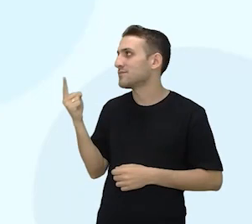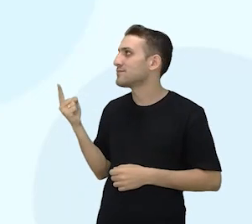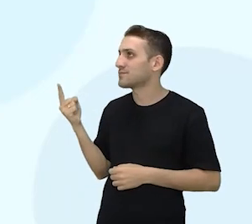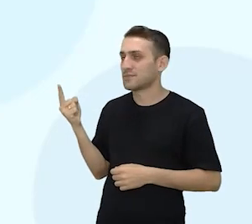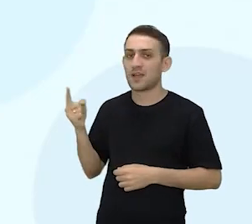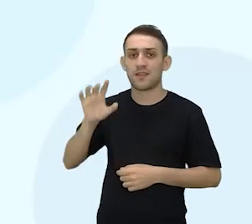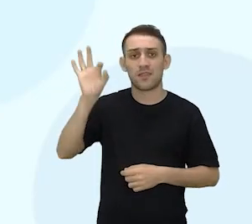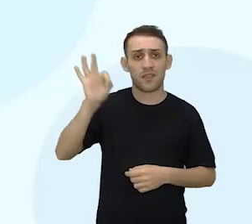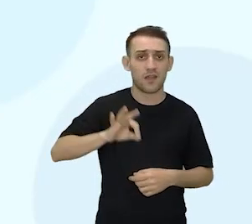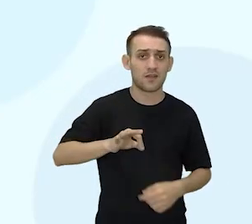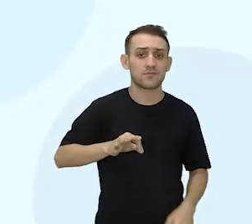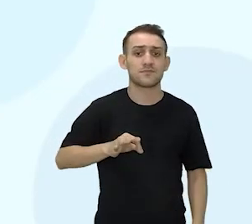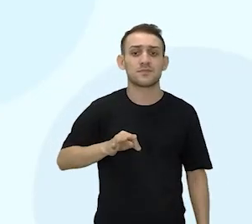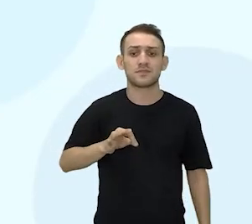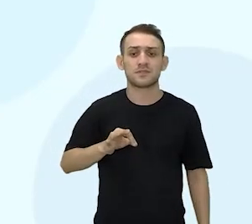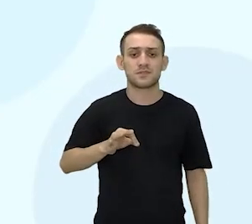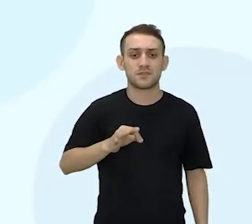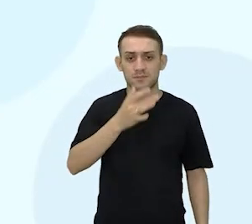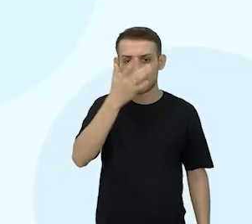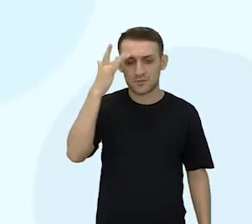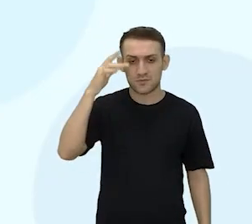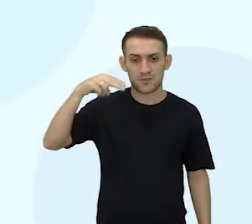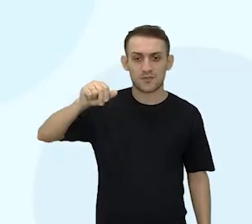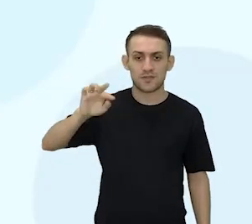natalidade, o que seria isso para demografia,